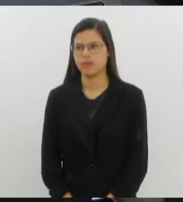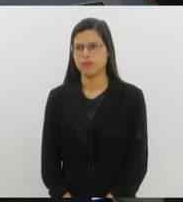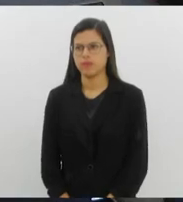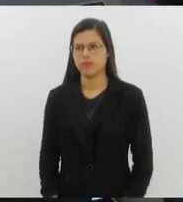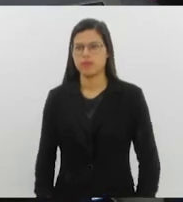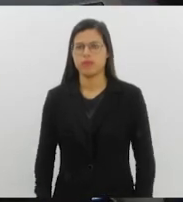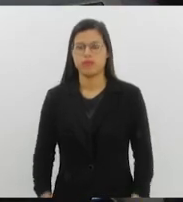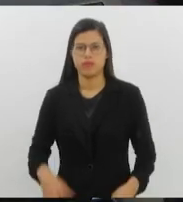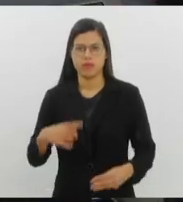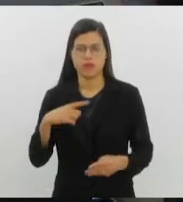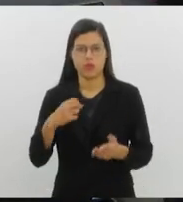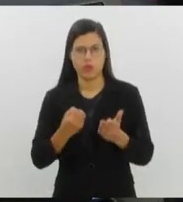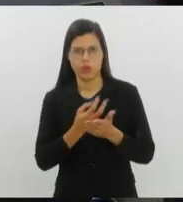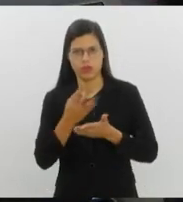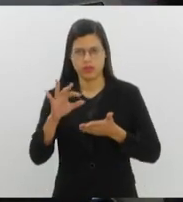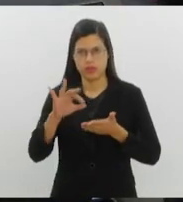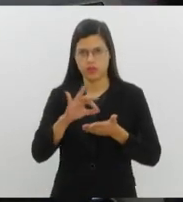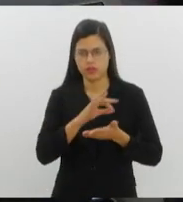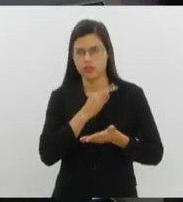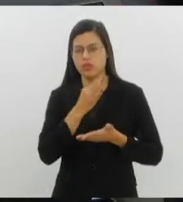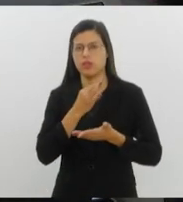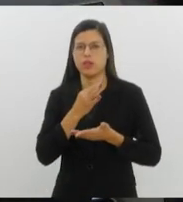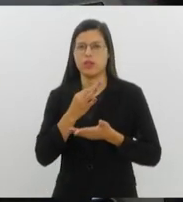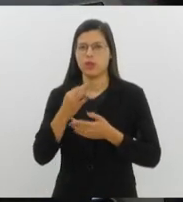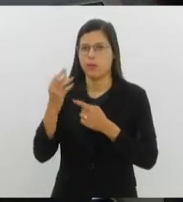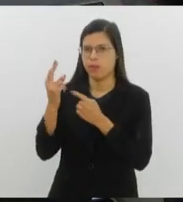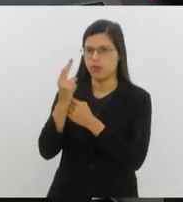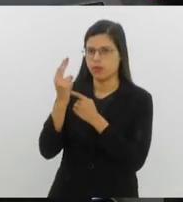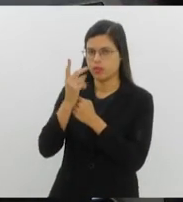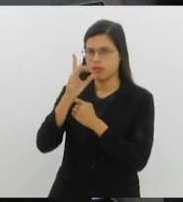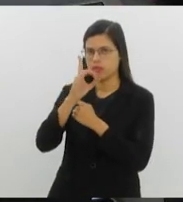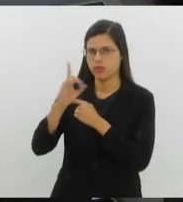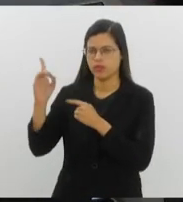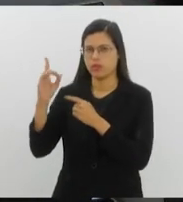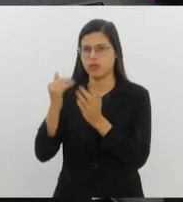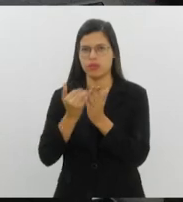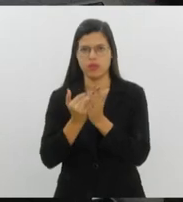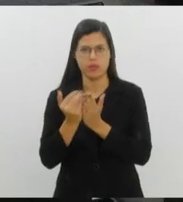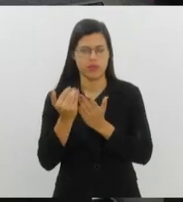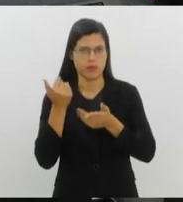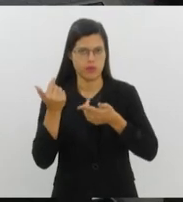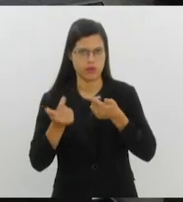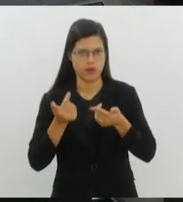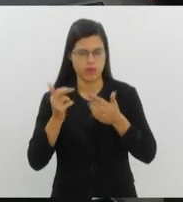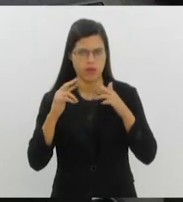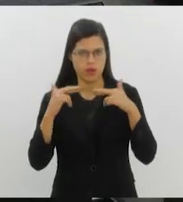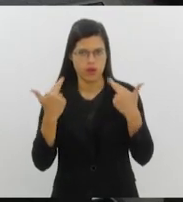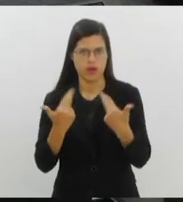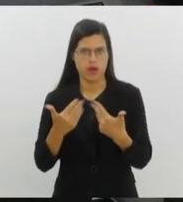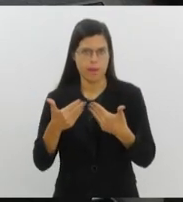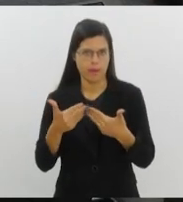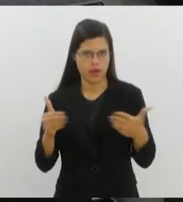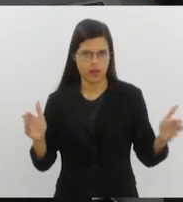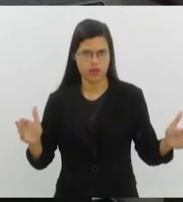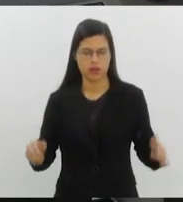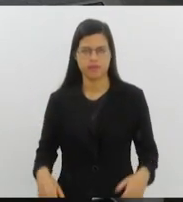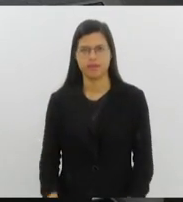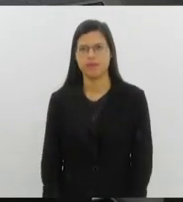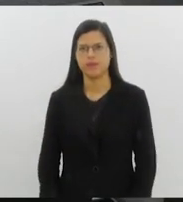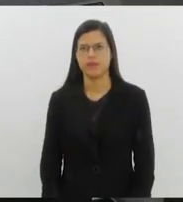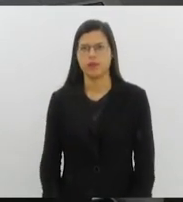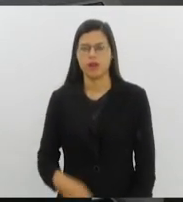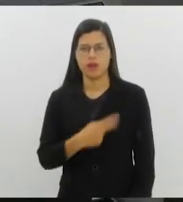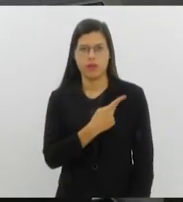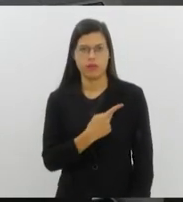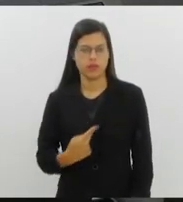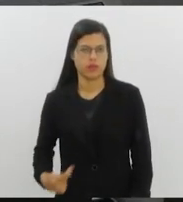Havendo o número legal e sobre a proteção de Deus, iniciamos o nosso trabalho. Está aberta a sessão. A presidência